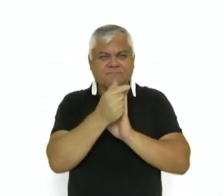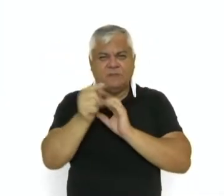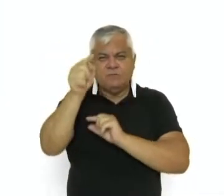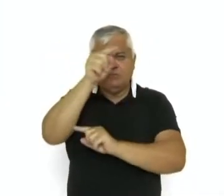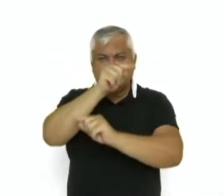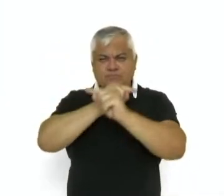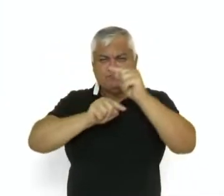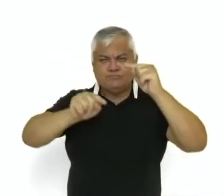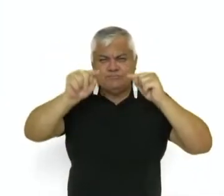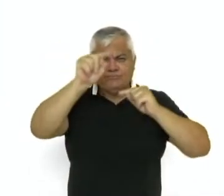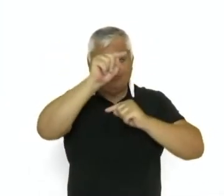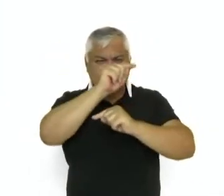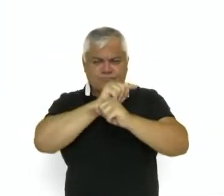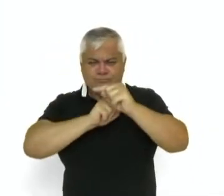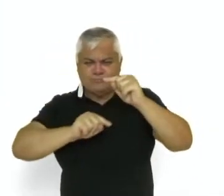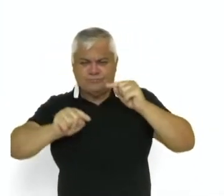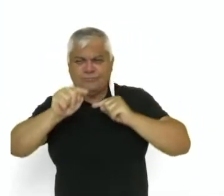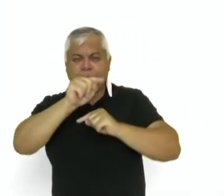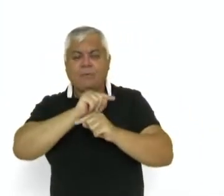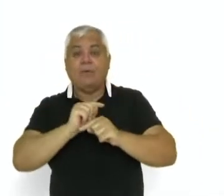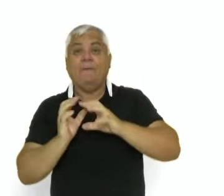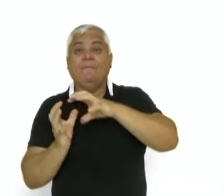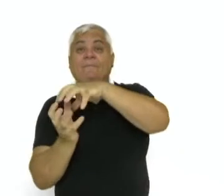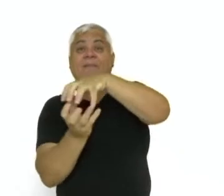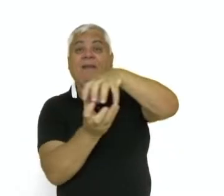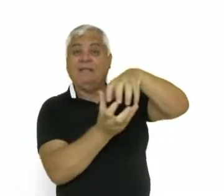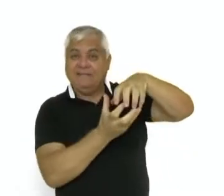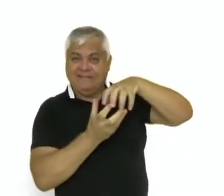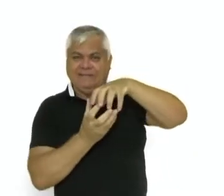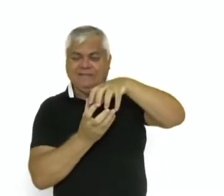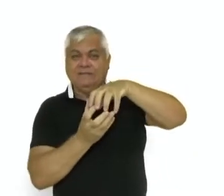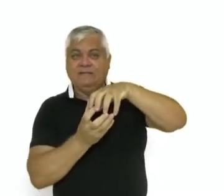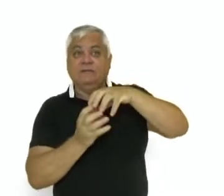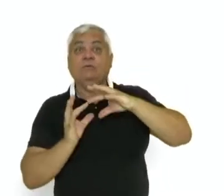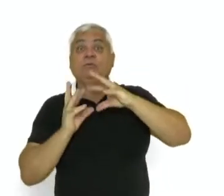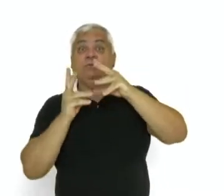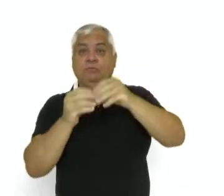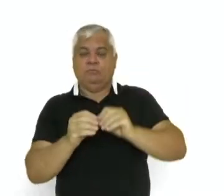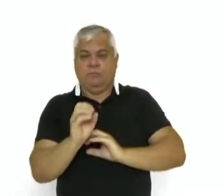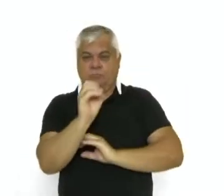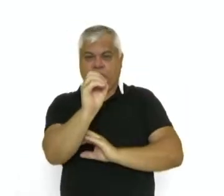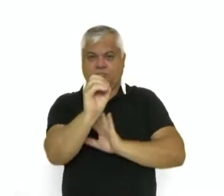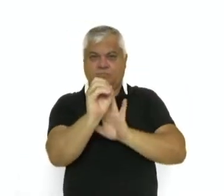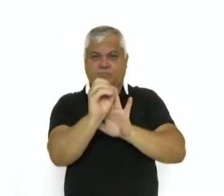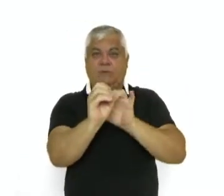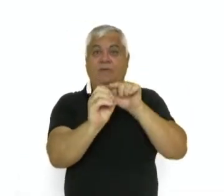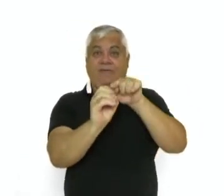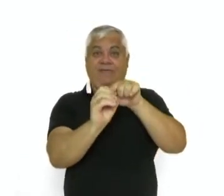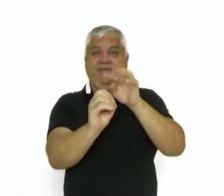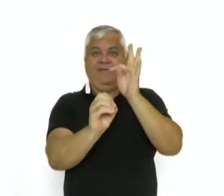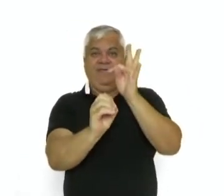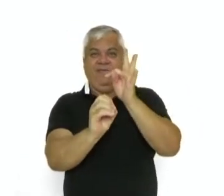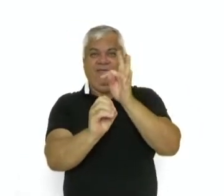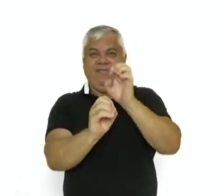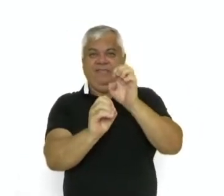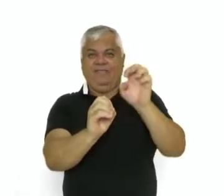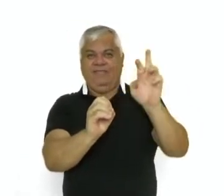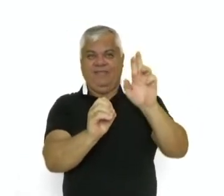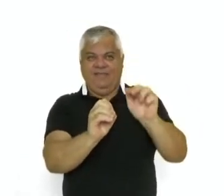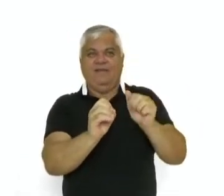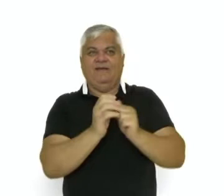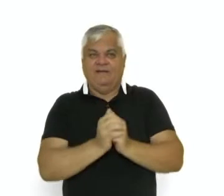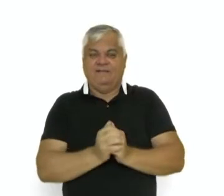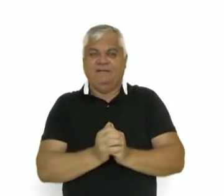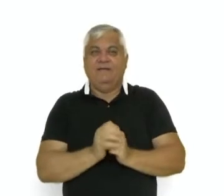Demarcando a trajetória de todos os planetas conhecidos em torno da Terra, estacionários, teríamos algo como o que aparece nessa